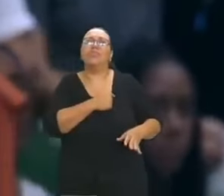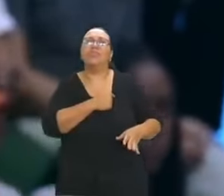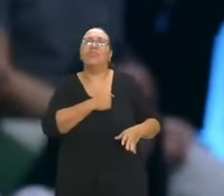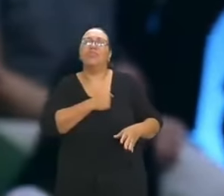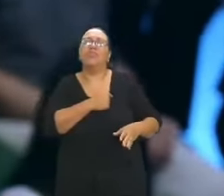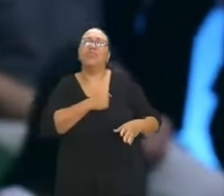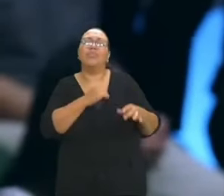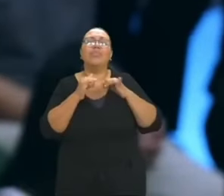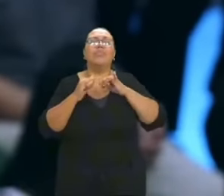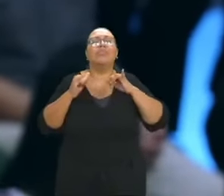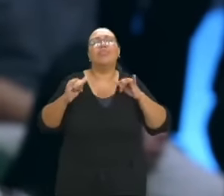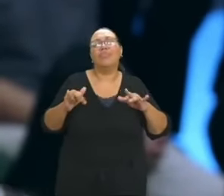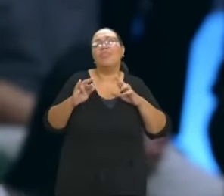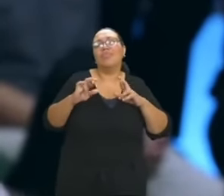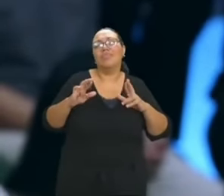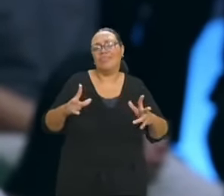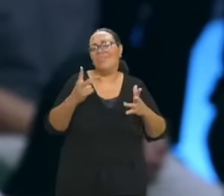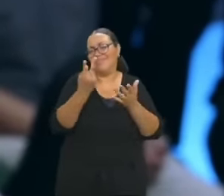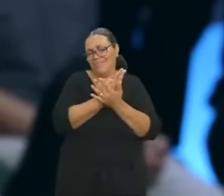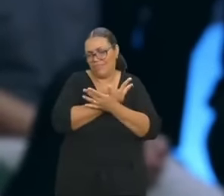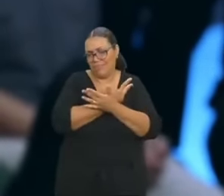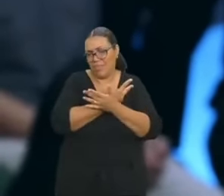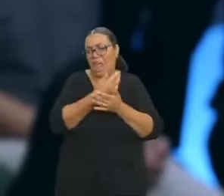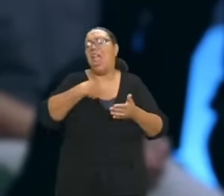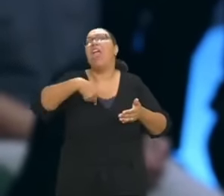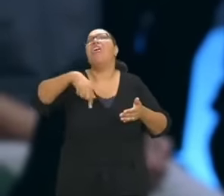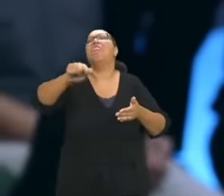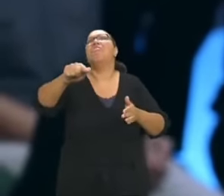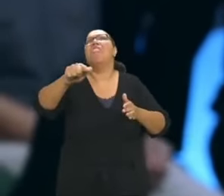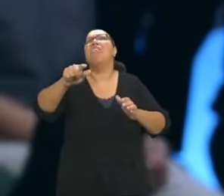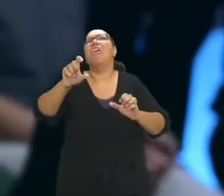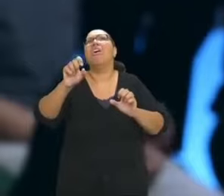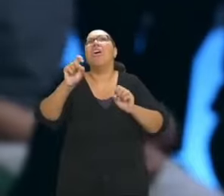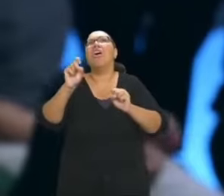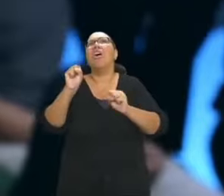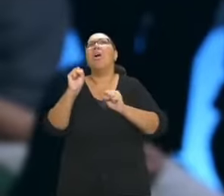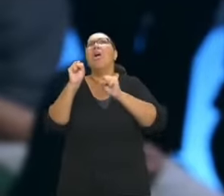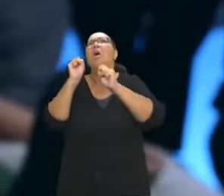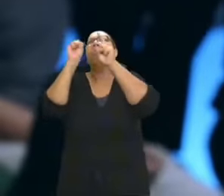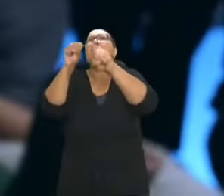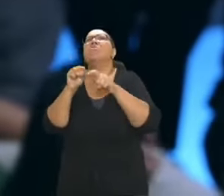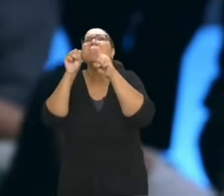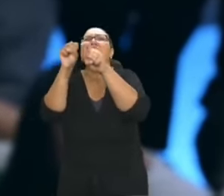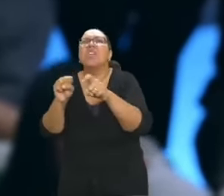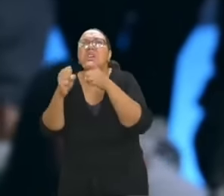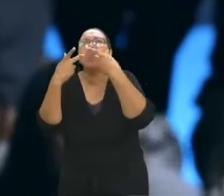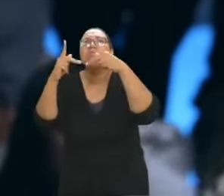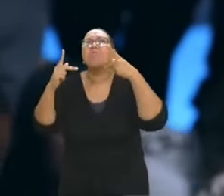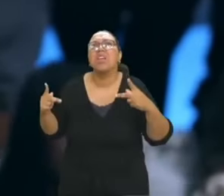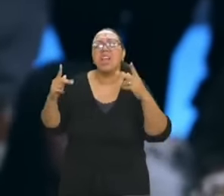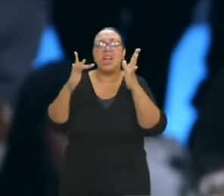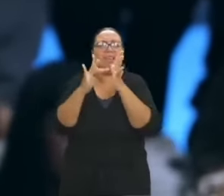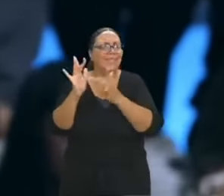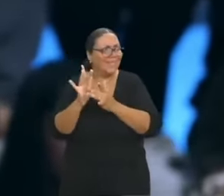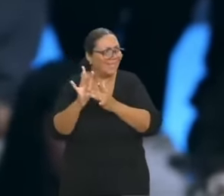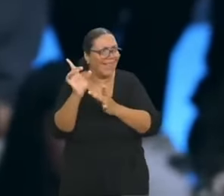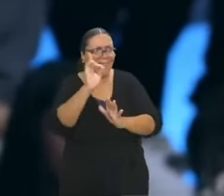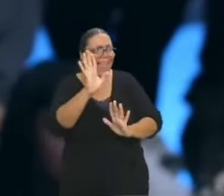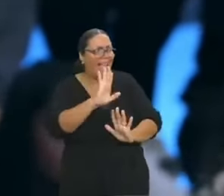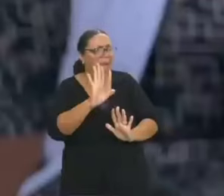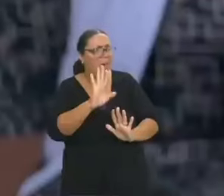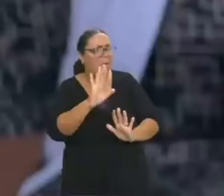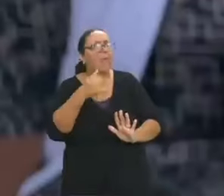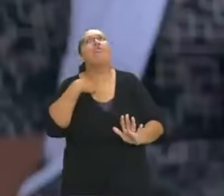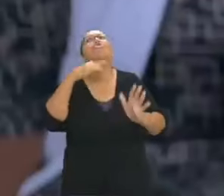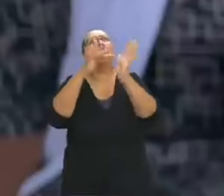readequar a maneira da frase: "Ah, eu vou para o sertão levar Jesus, né? Sou missionário, eu levo, Jesus já está lá, não preciso levar ele, né?" Tem que